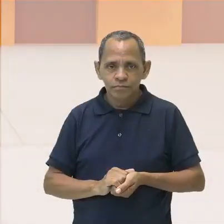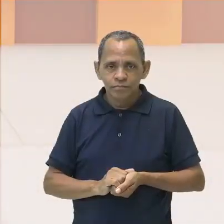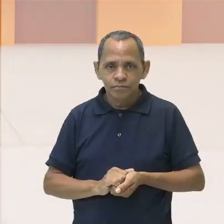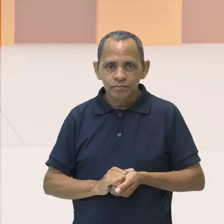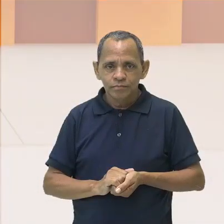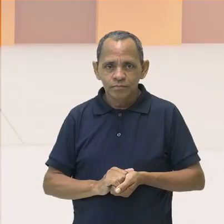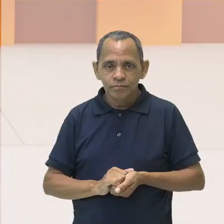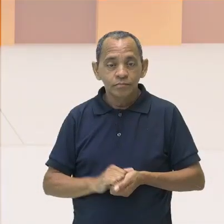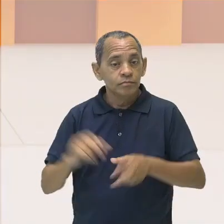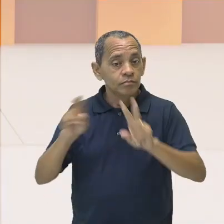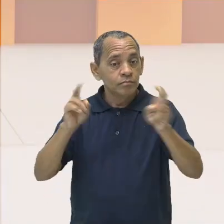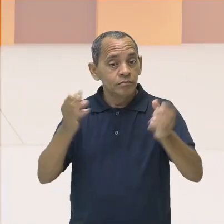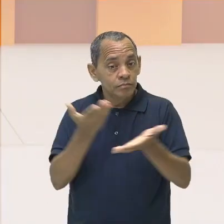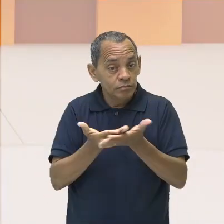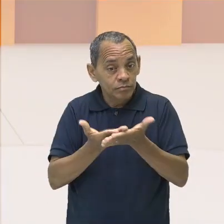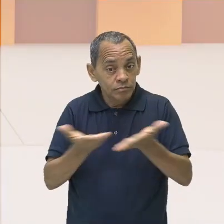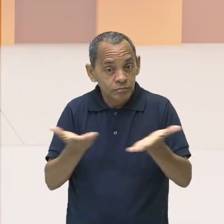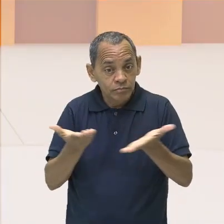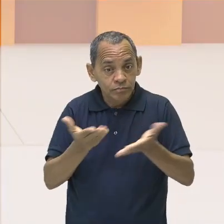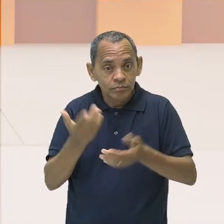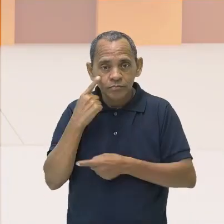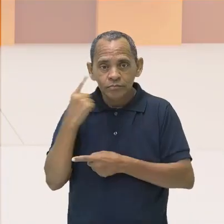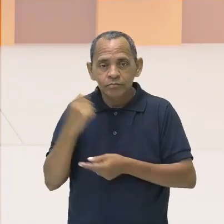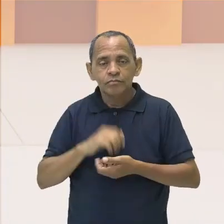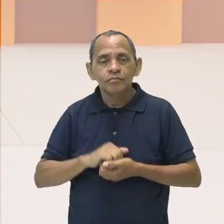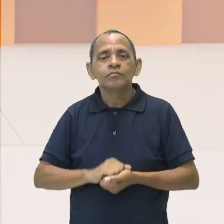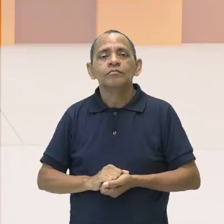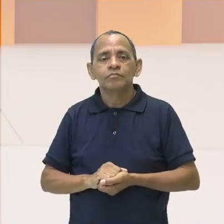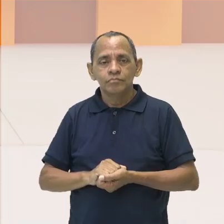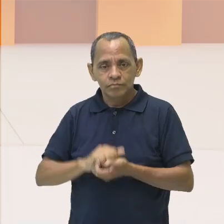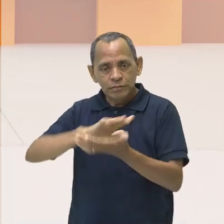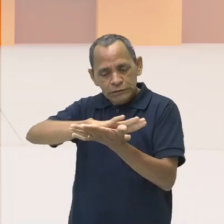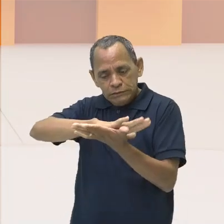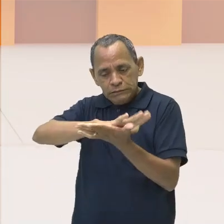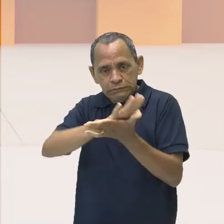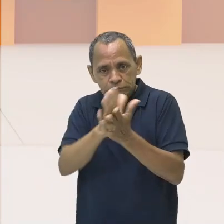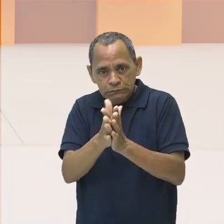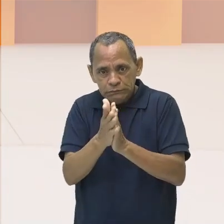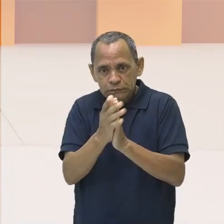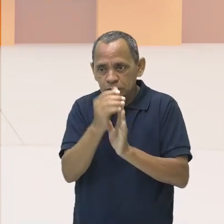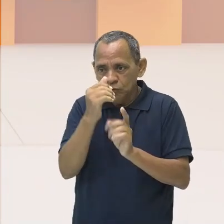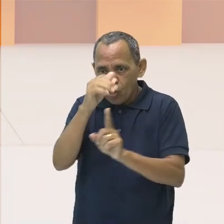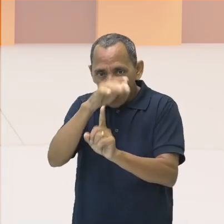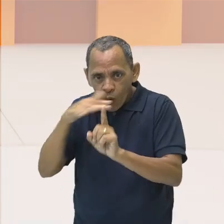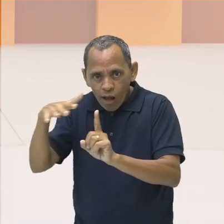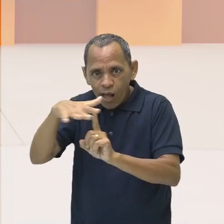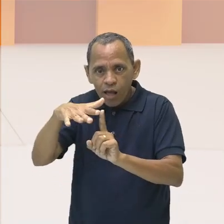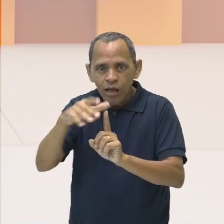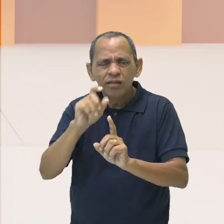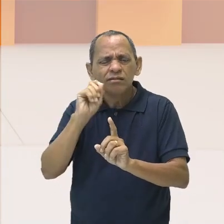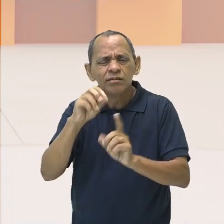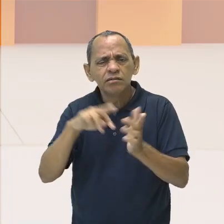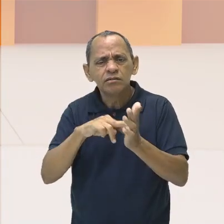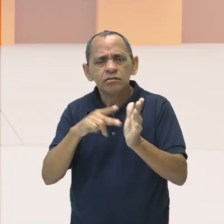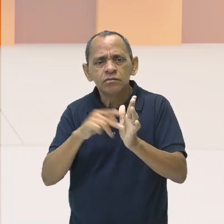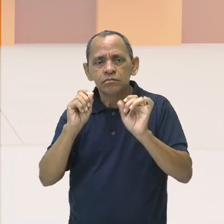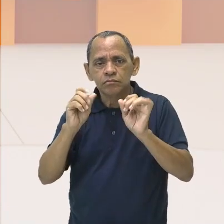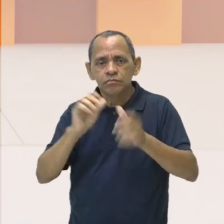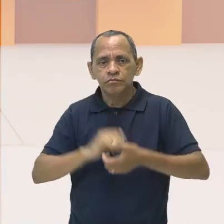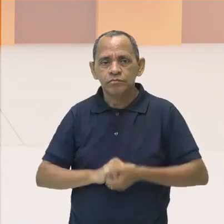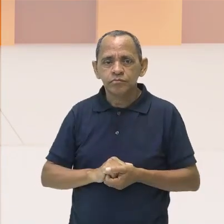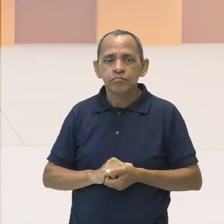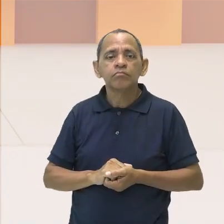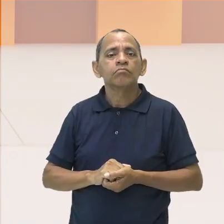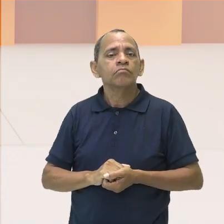O tema desta aula é degradação ambiental. Mas o que é degradação ambiental, professora? Então, é